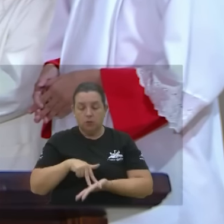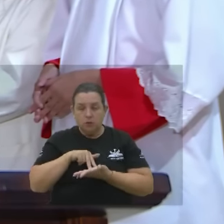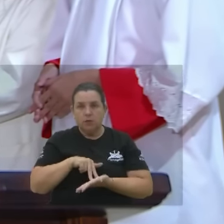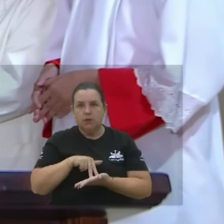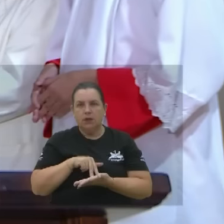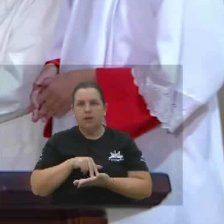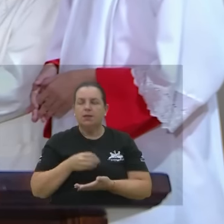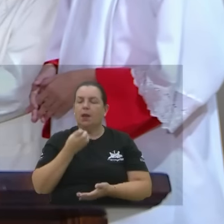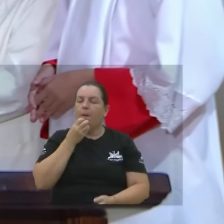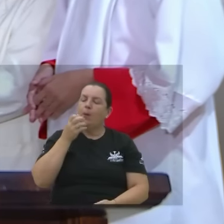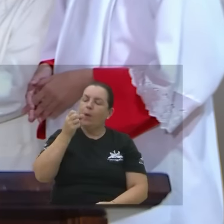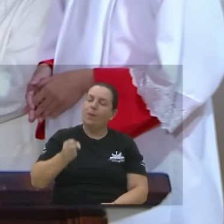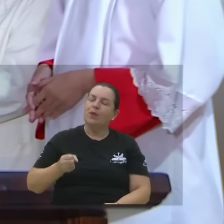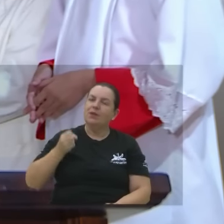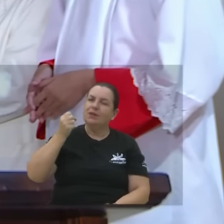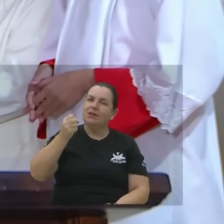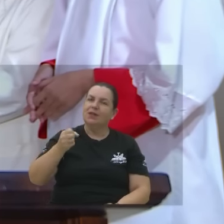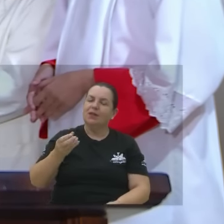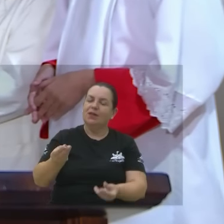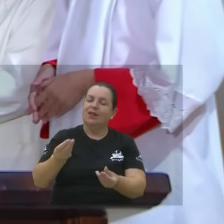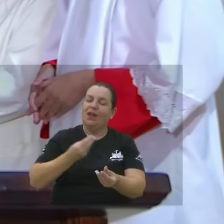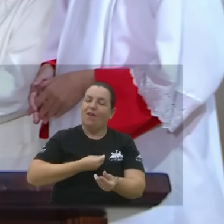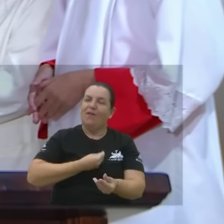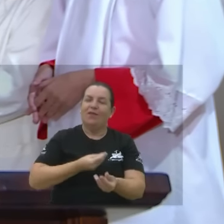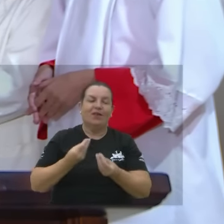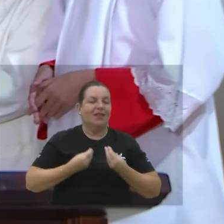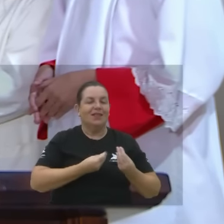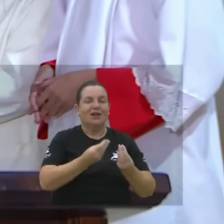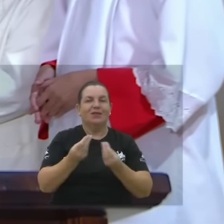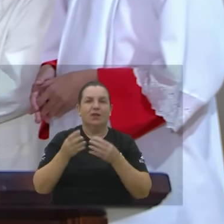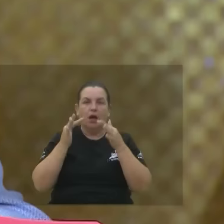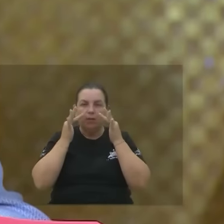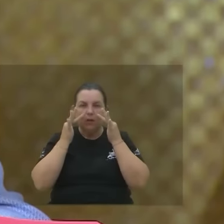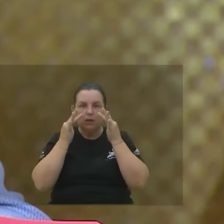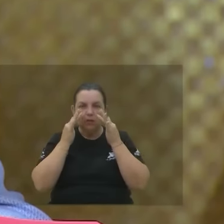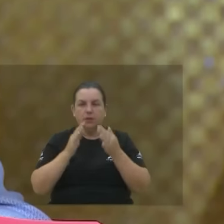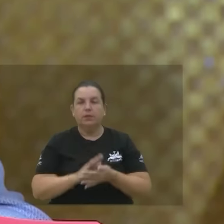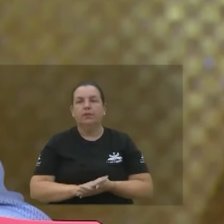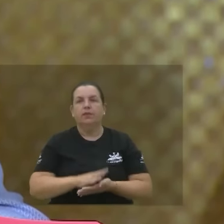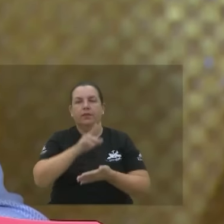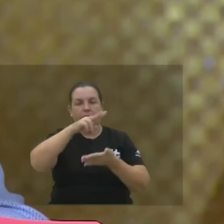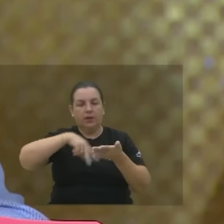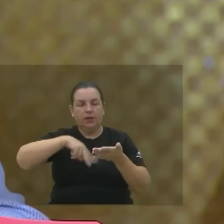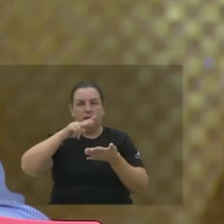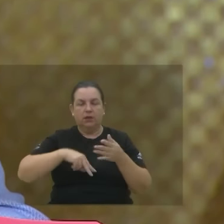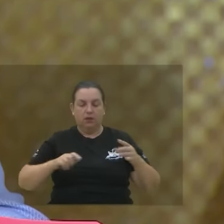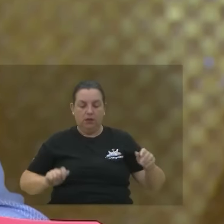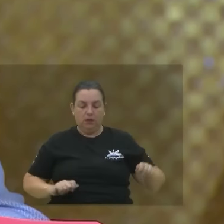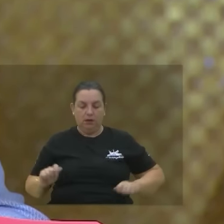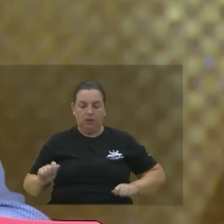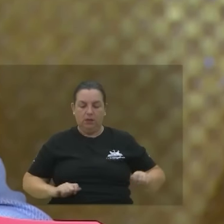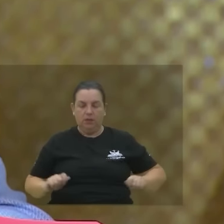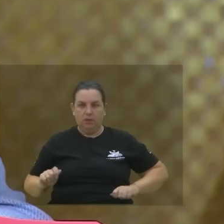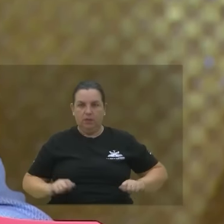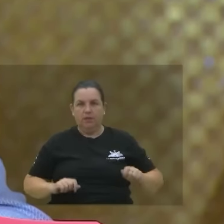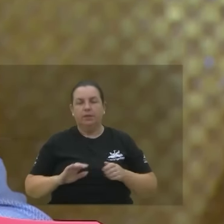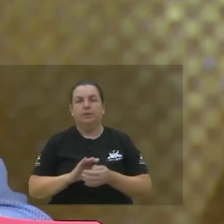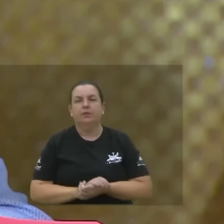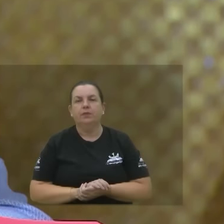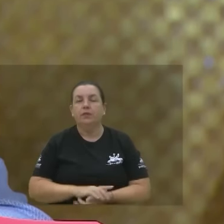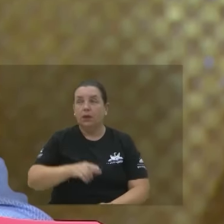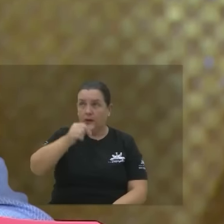o bom pastor que nos dá a vida. Ouçamos. Leitura dos Atos dos Apóstolos.